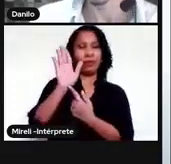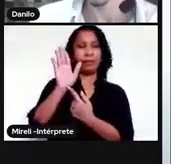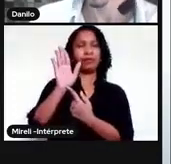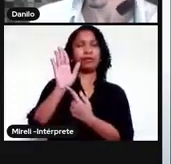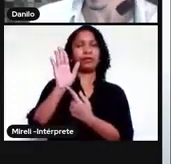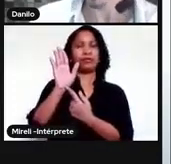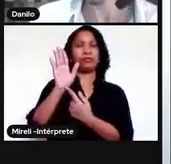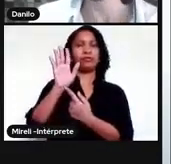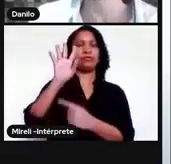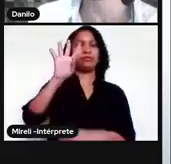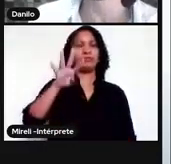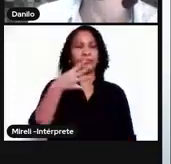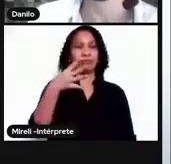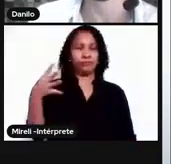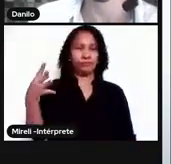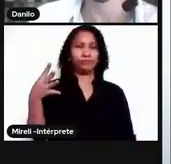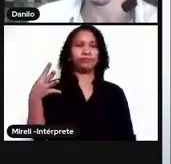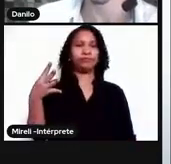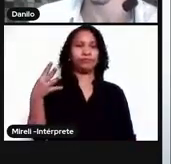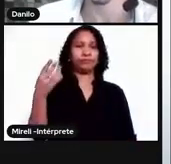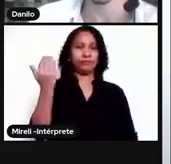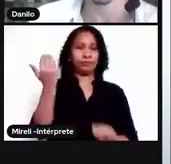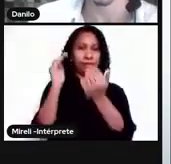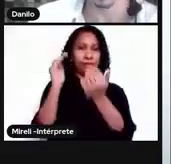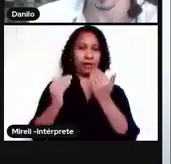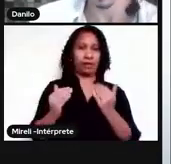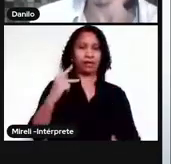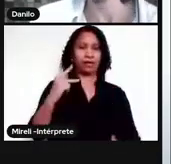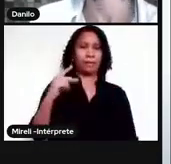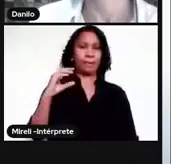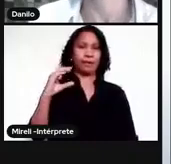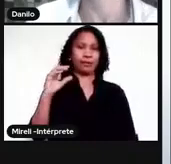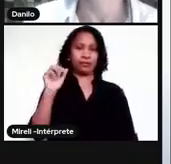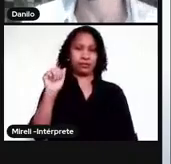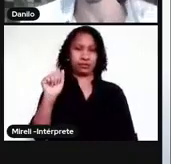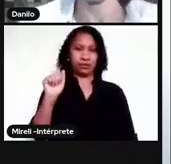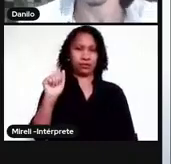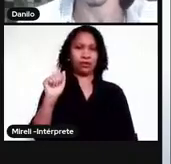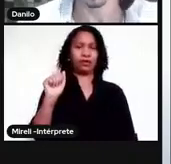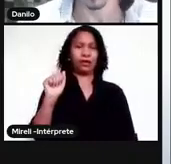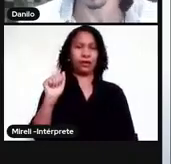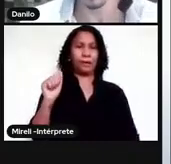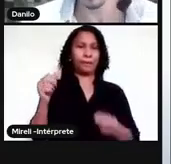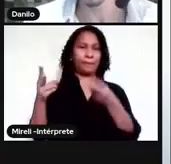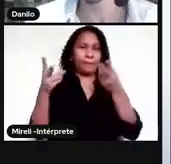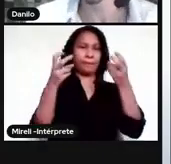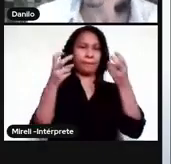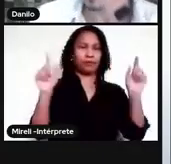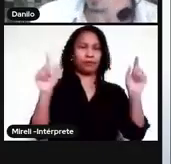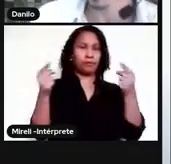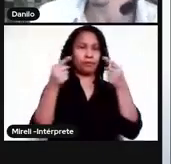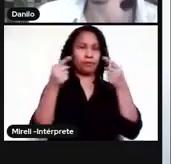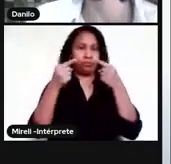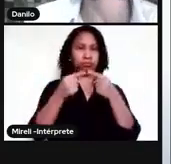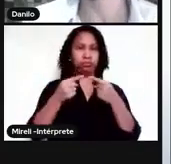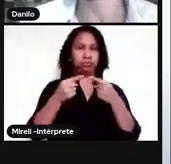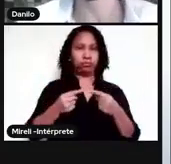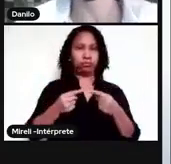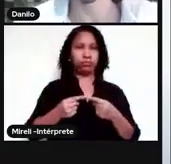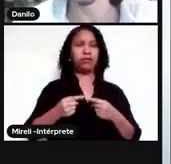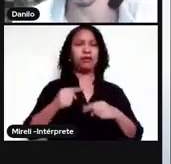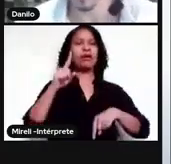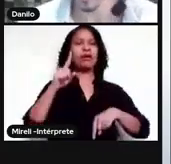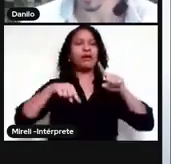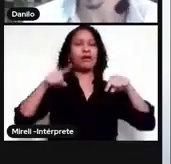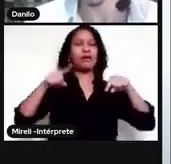da análise de PCA para verificar essa autocorrelação, no caso das variáveis utilizadas